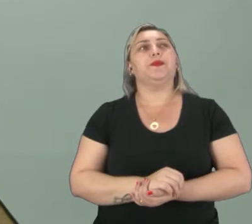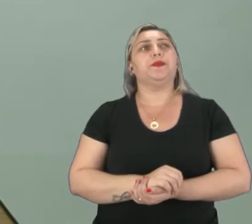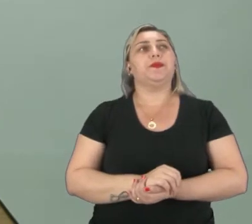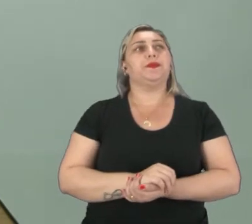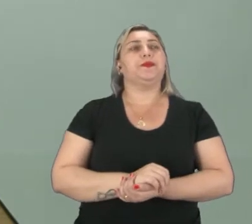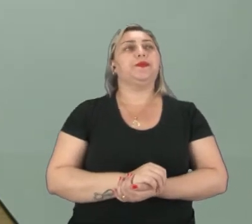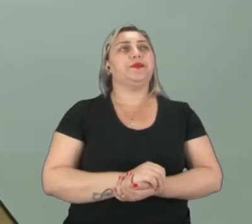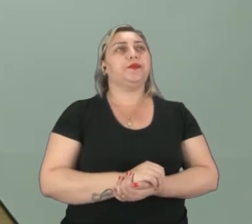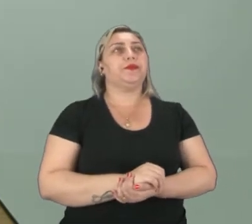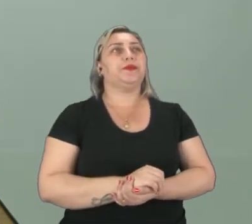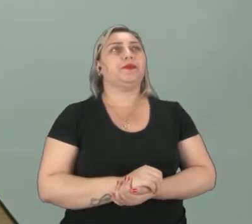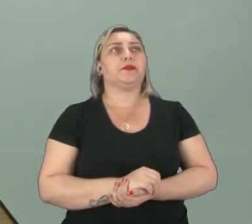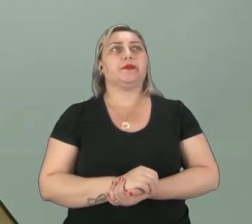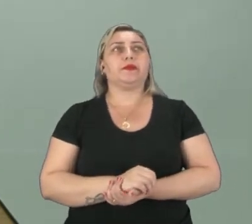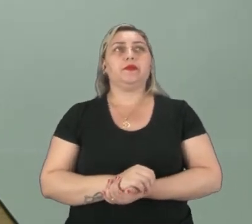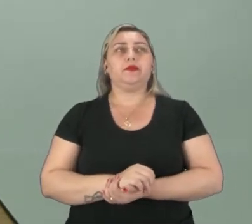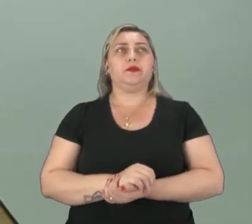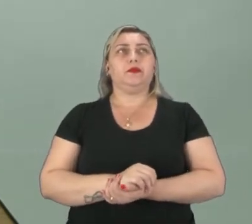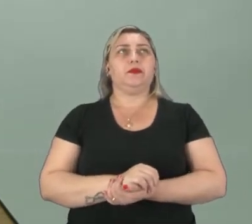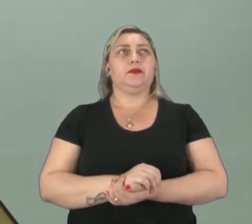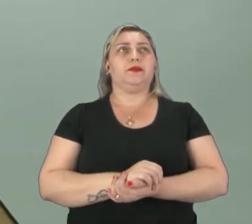ingredientes.